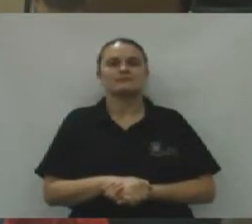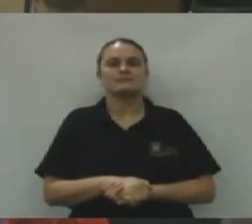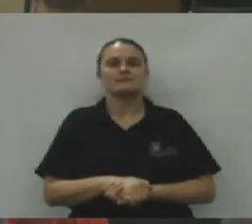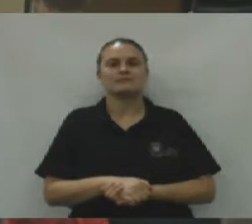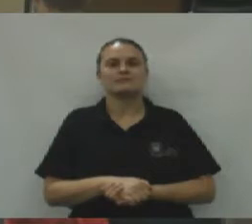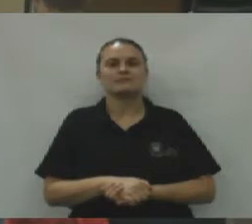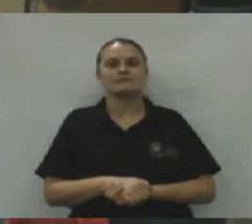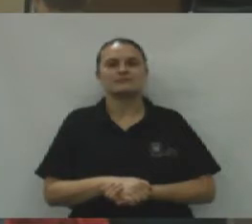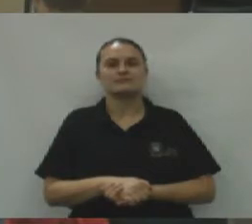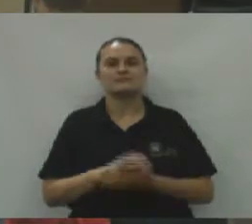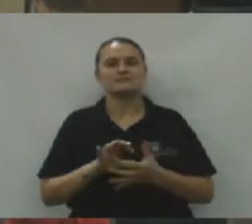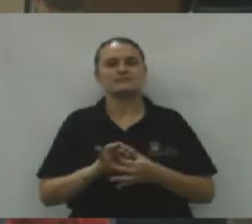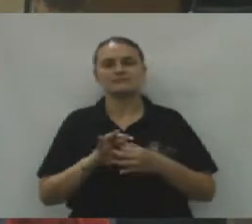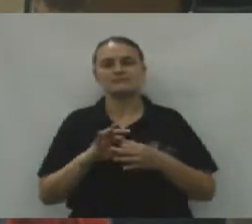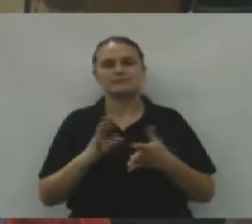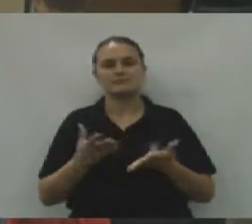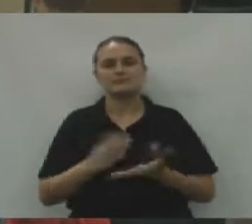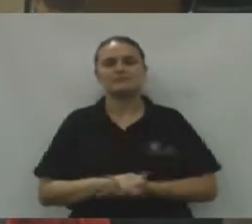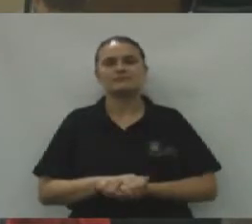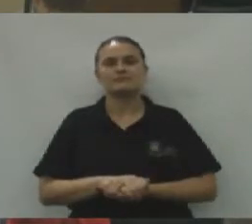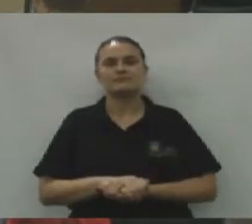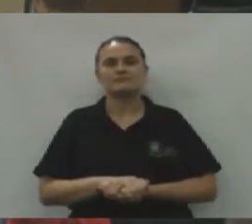Continua livre a palavra.